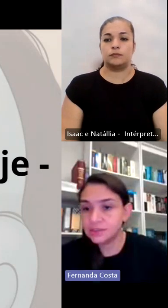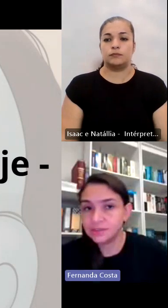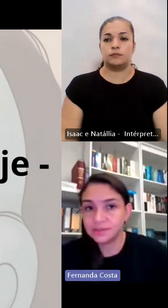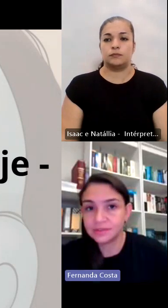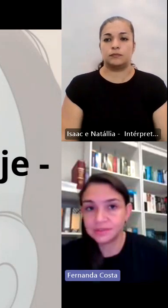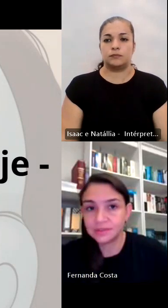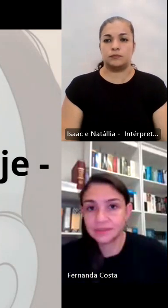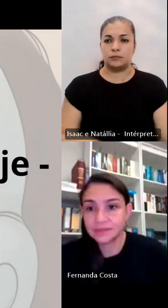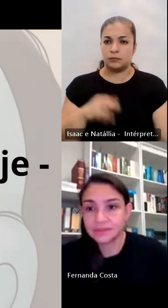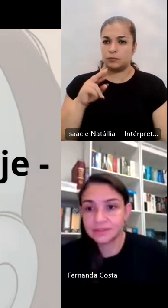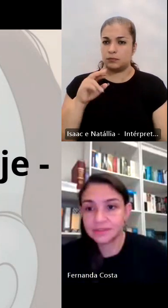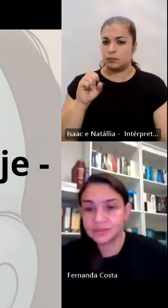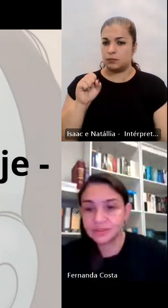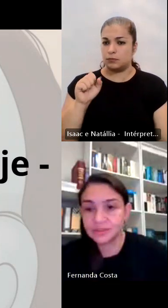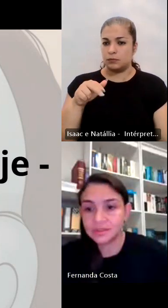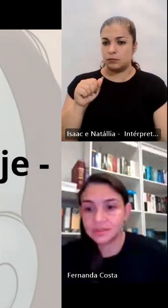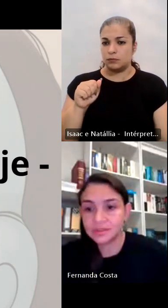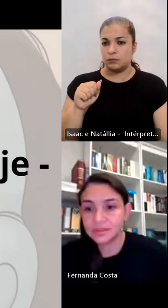Rosana?